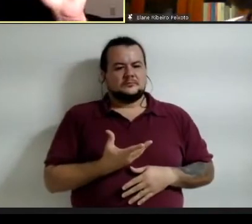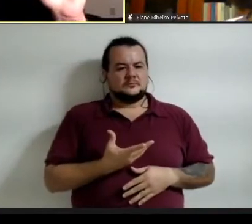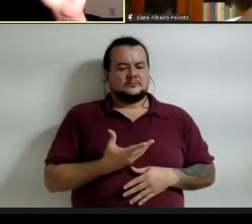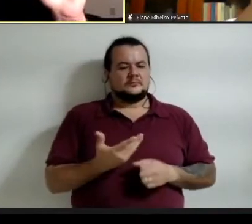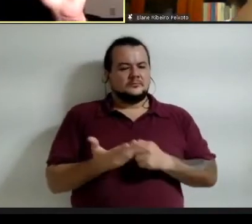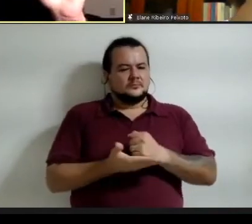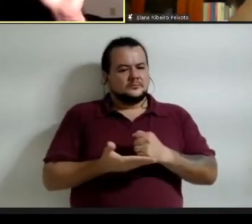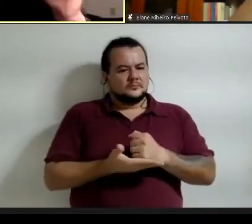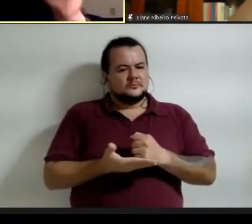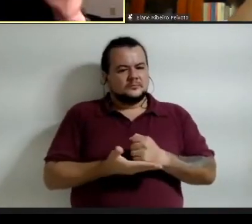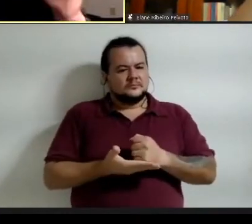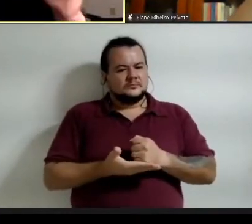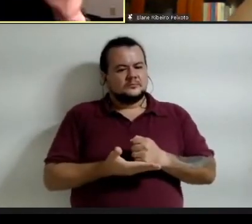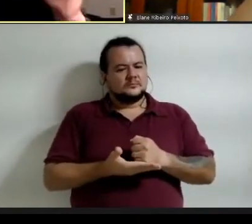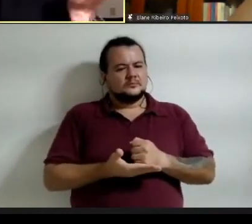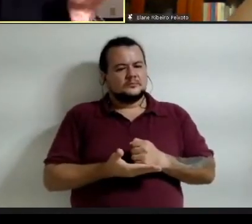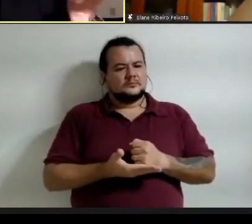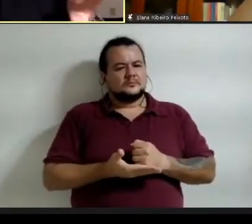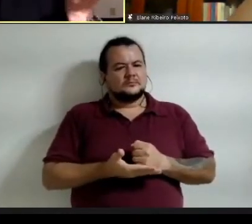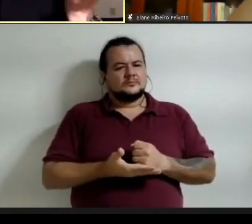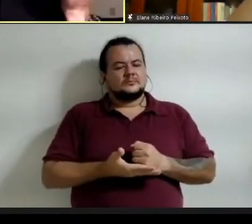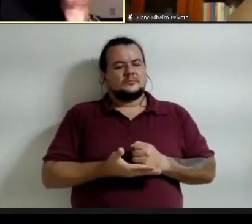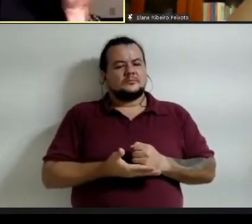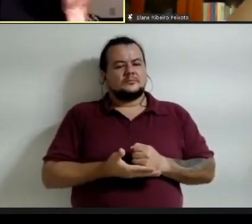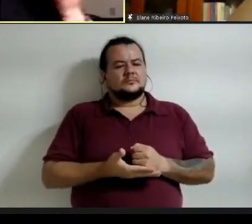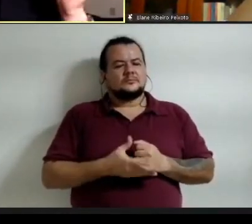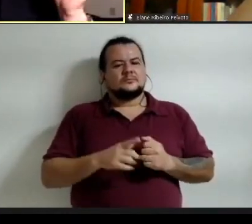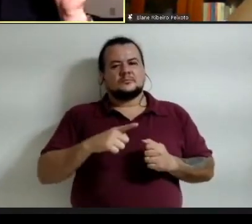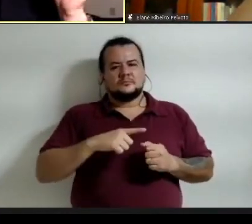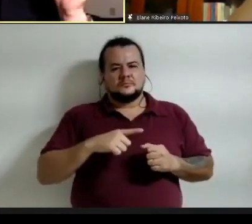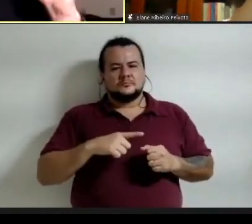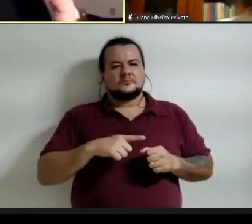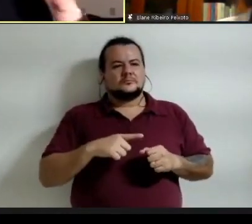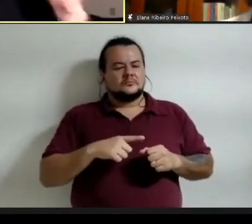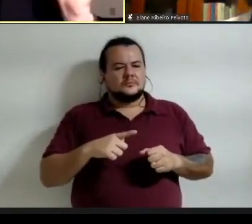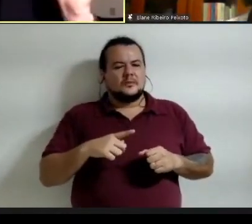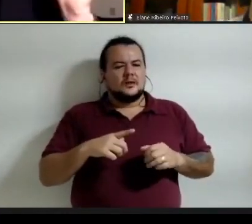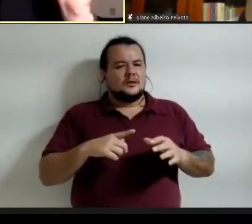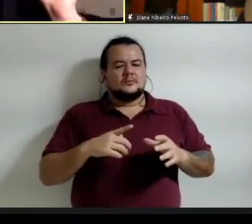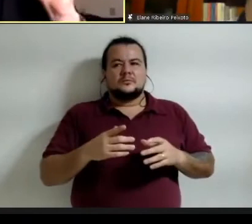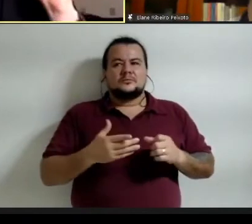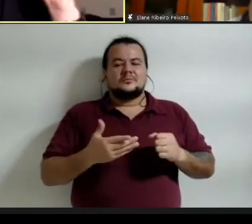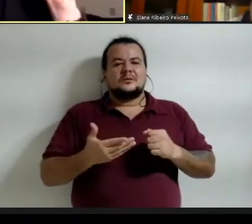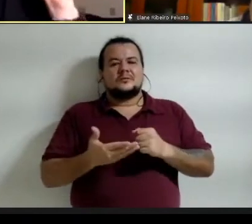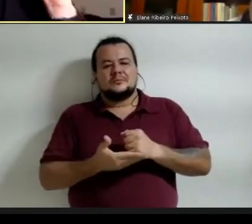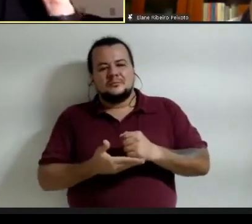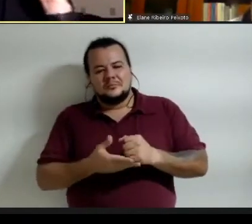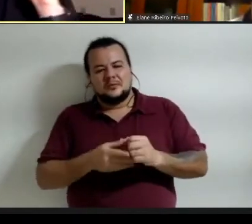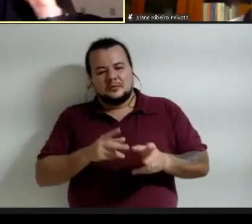né? A gente tem uma habilidade. Não quero ficar